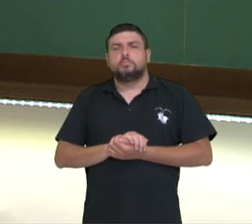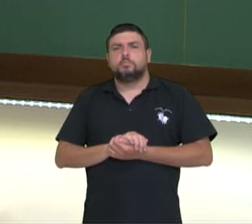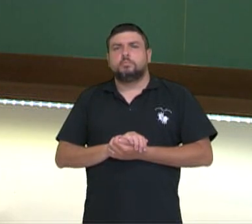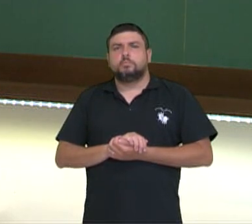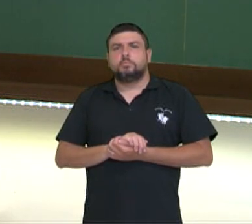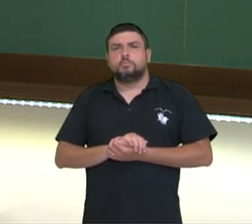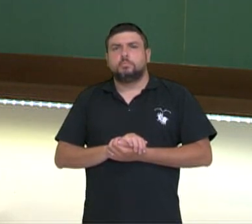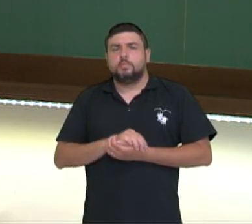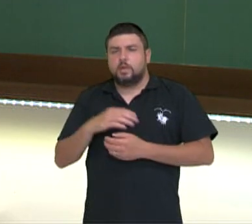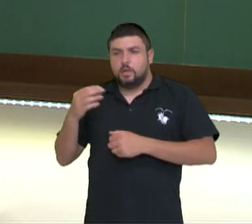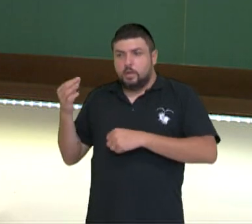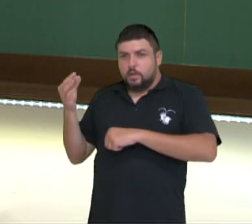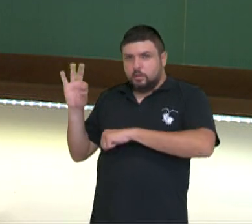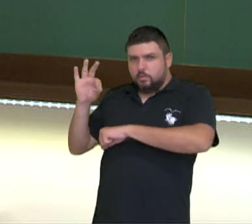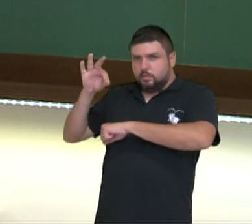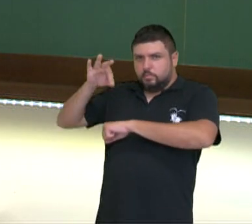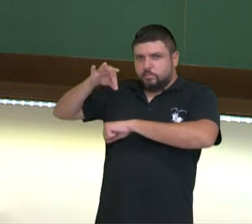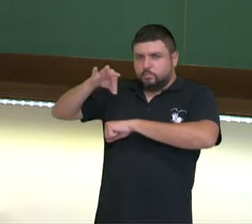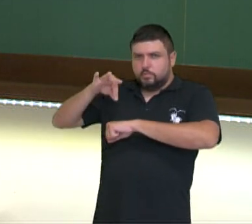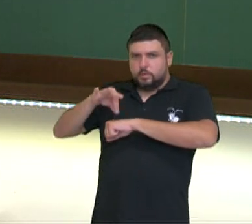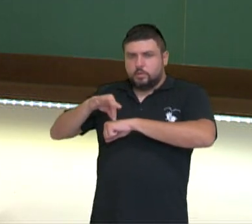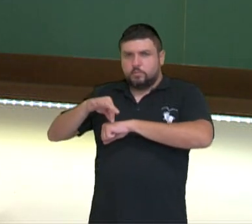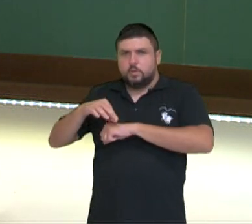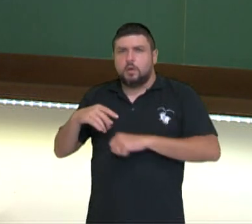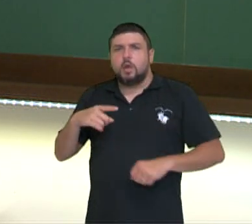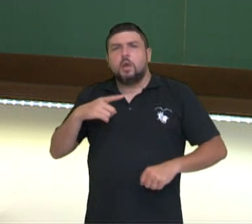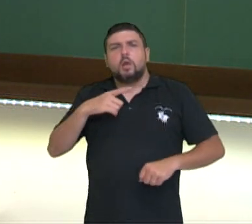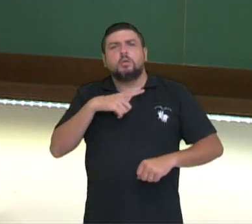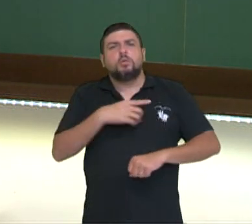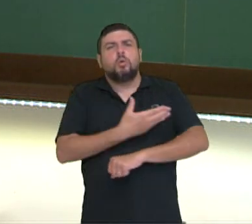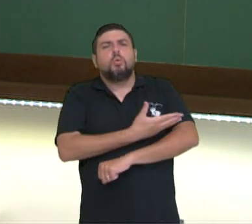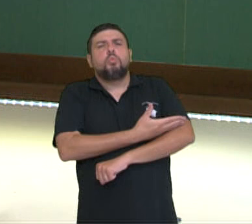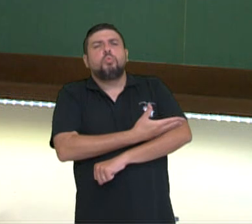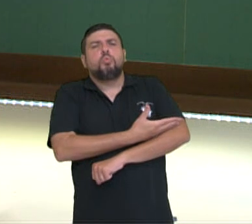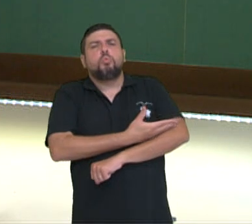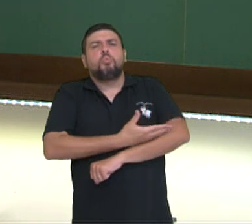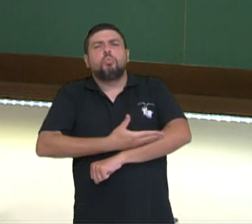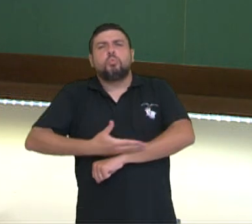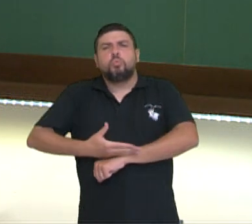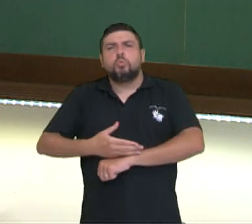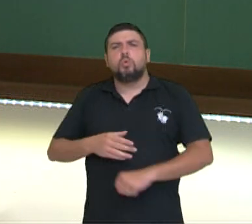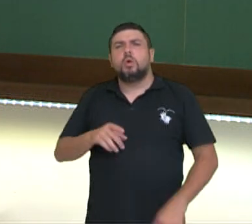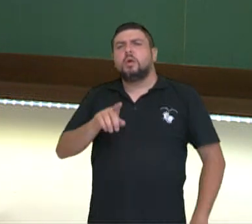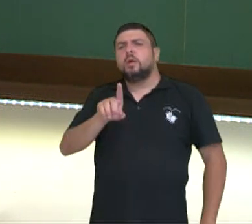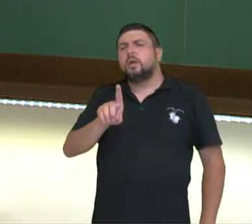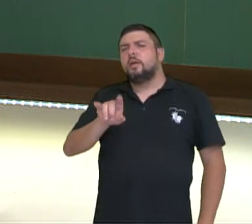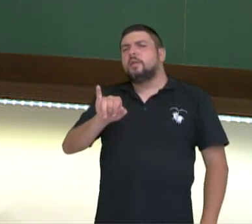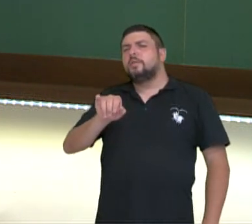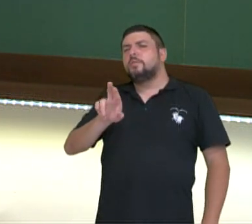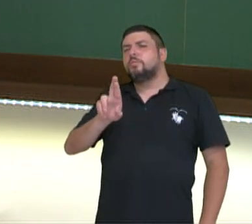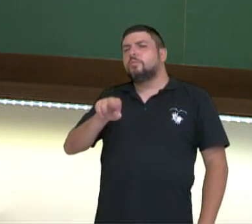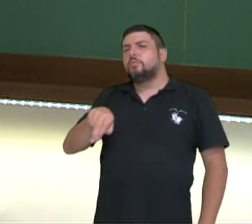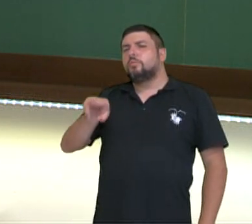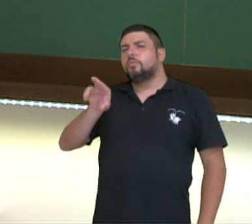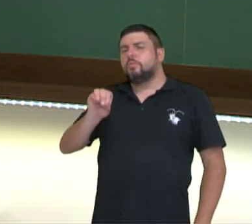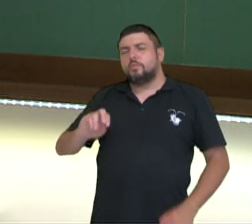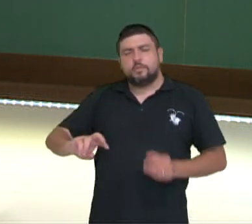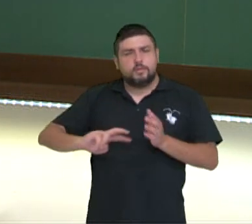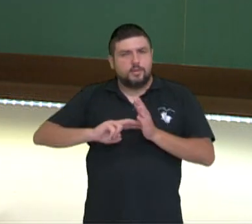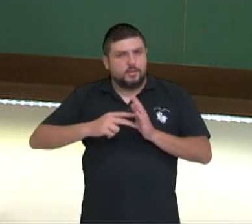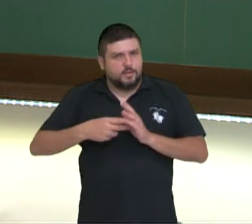pode acompanhar aqui, apresenta hábitos diurnos. Ou seja, a maior parte das picadas associadas a esse